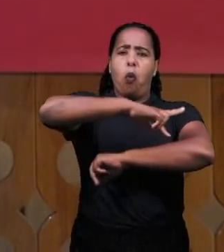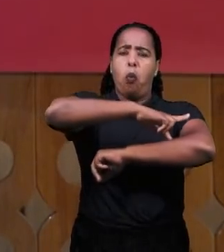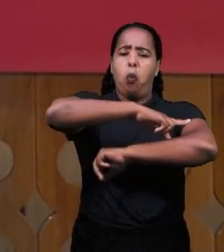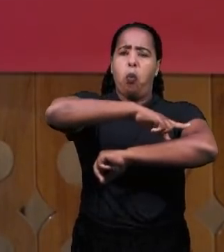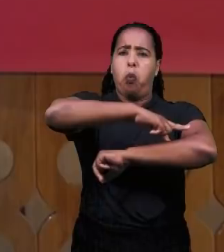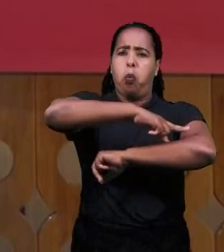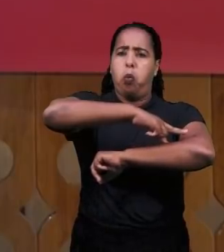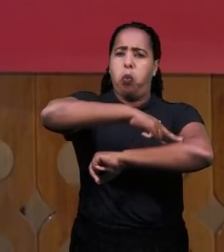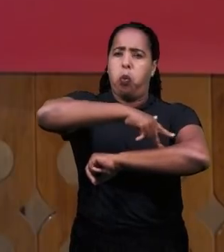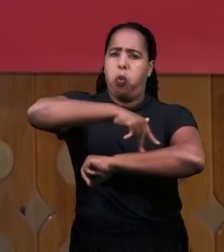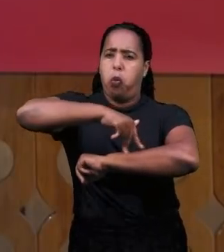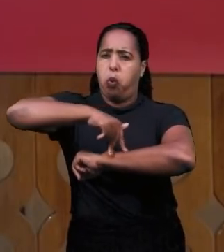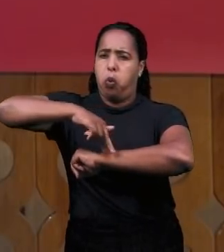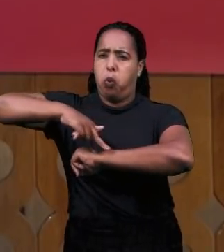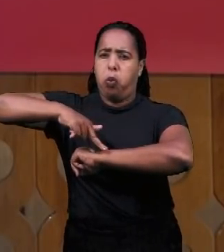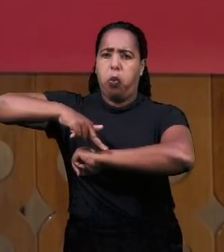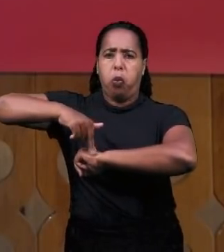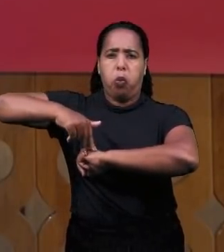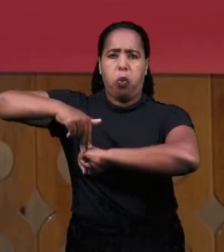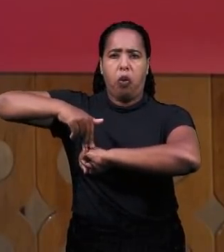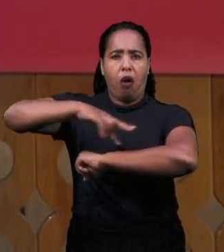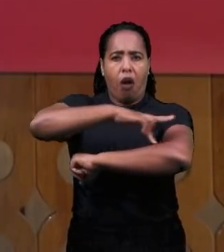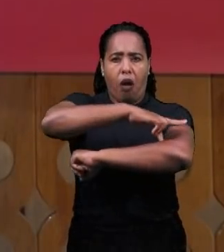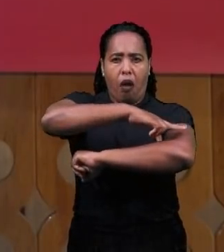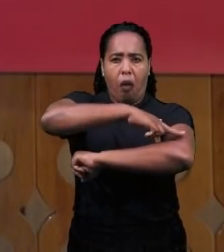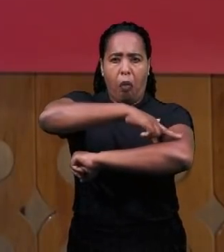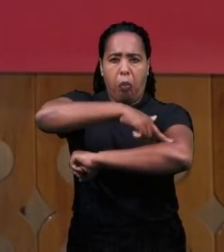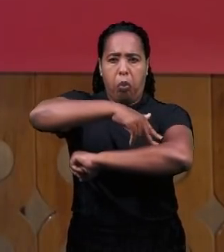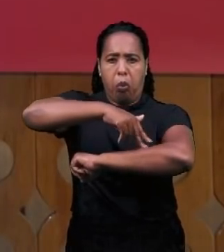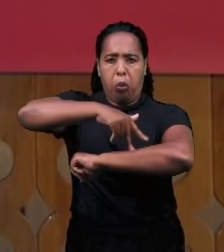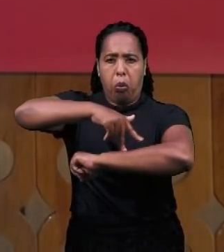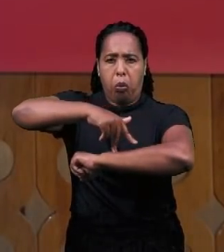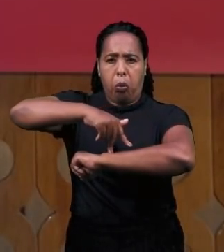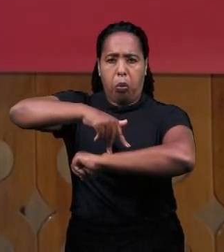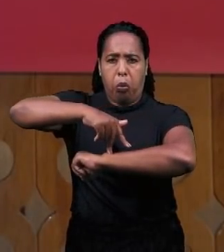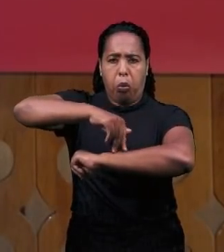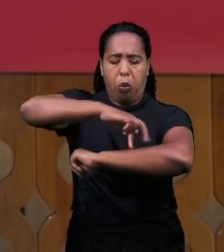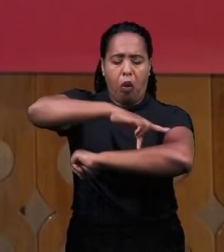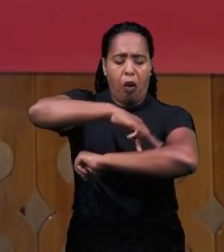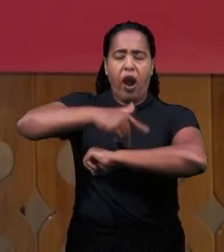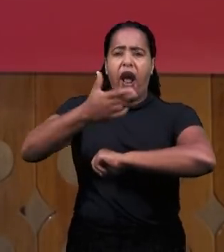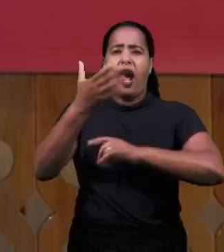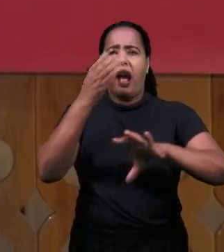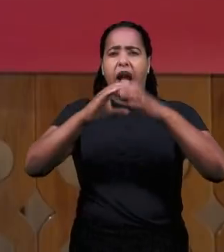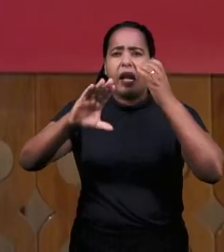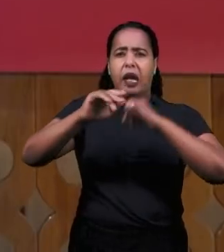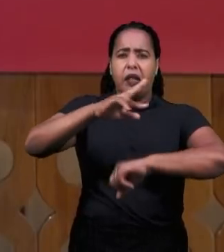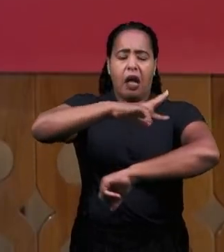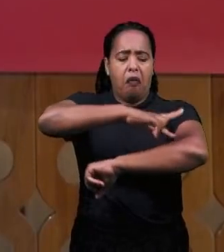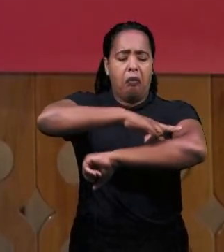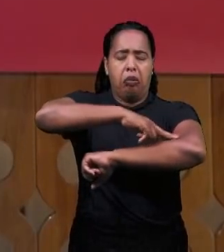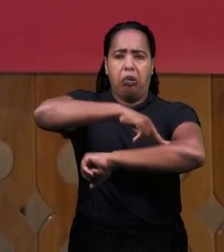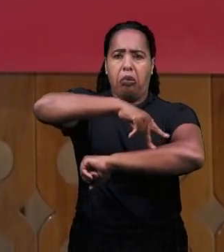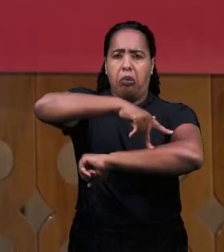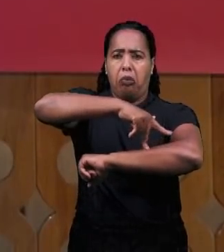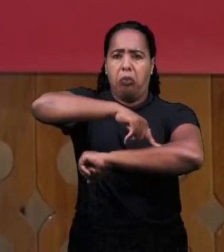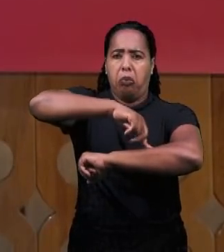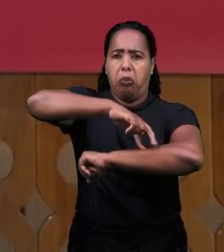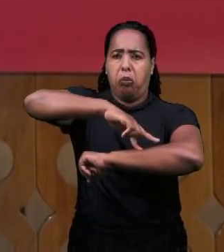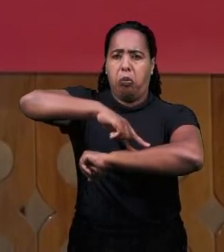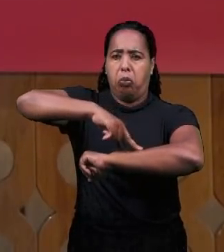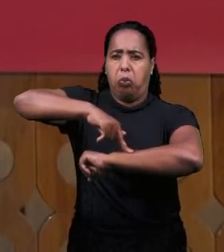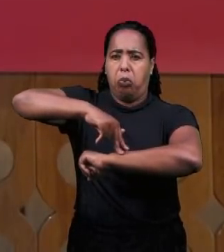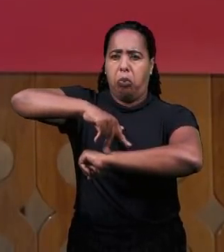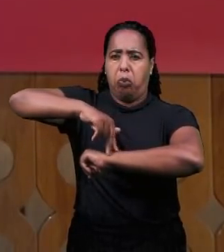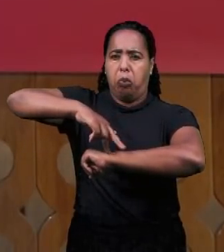trás. Nunca vi negócio, nem caranguejo faz aquilo. Ele pisava, fazia direitinho, e fazia, cantava e passava aquele passo assim, aquele pé para frente, o pé deslizava para trás.